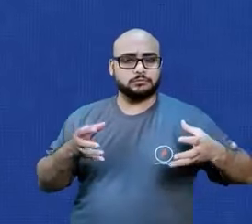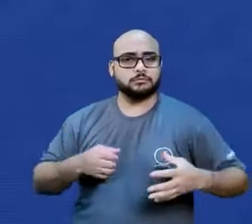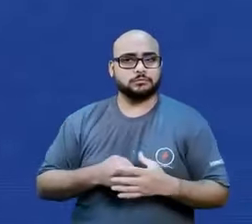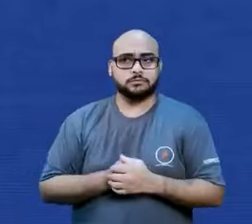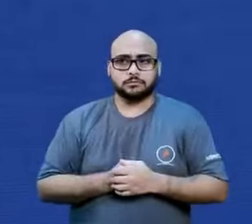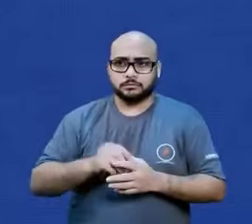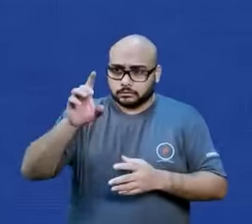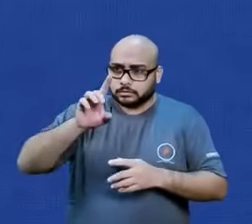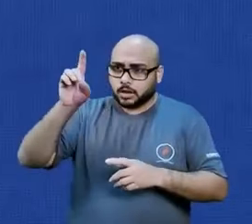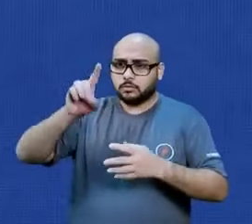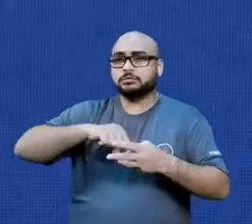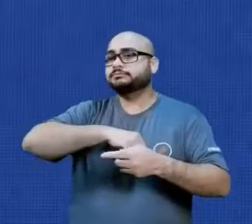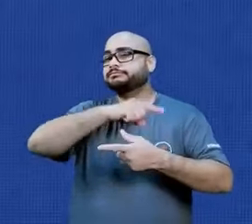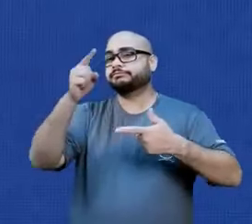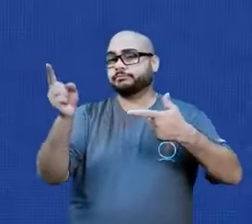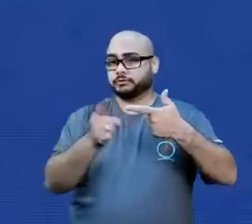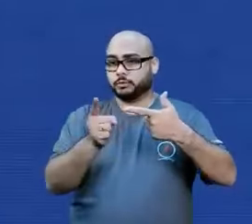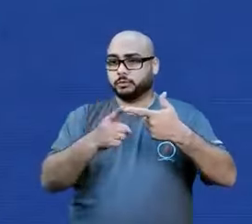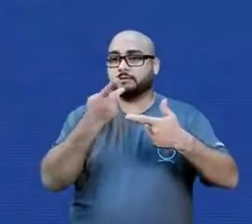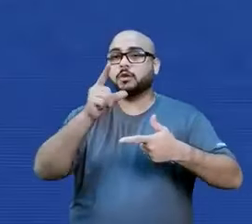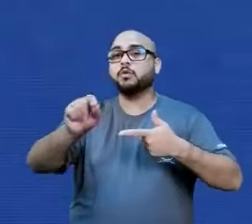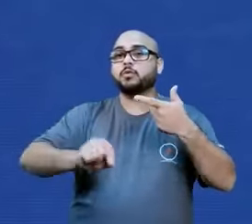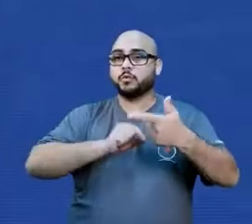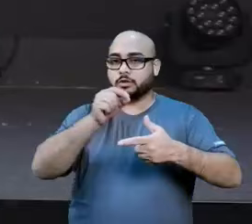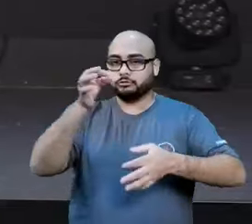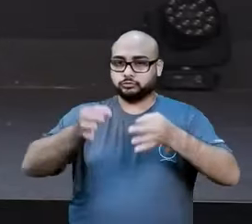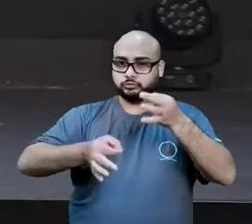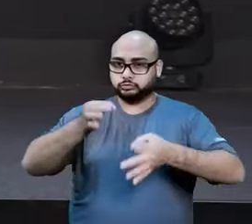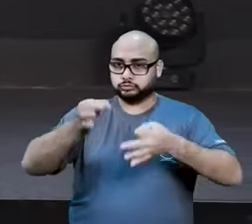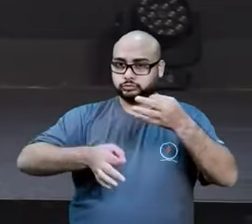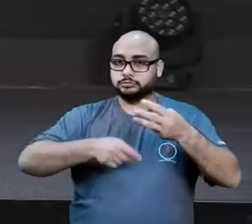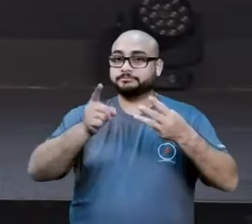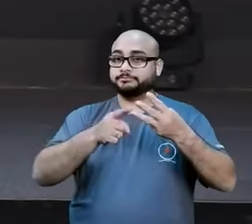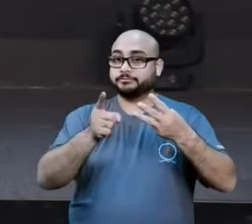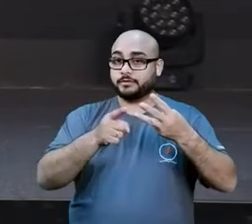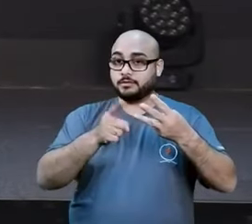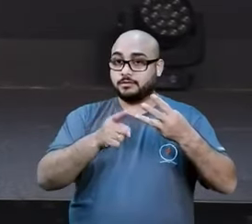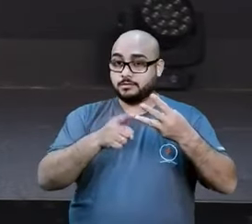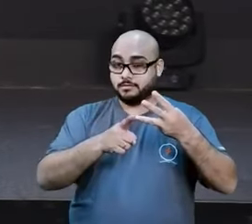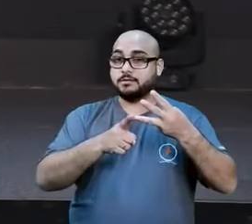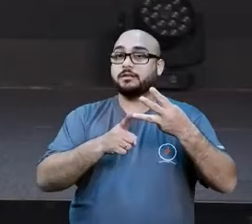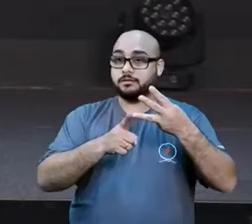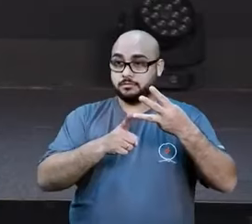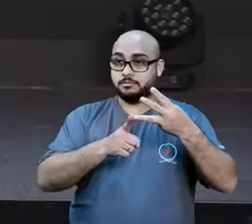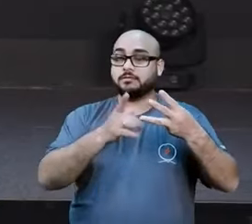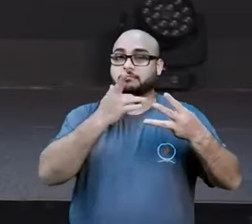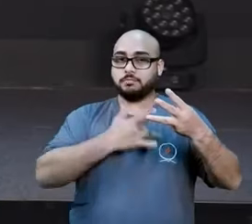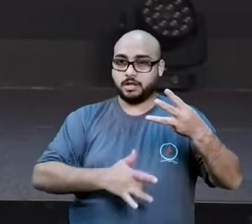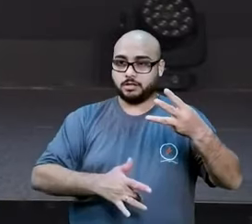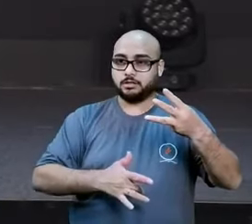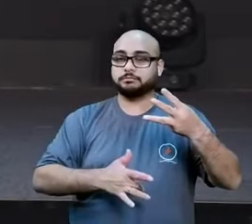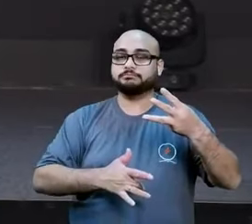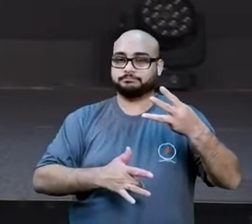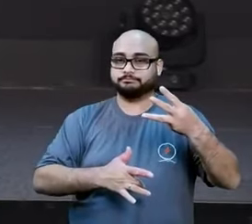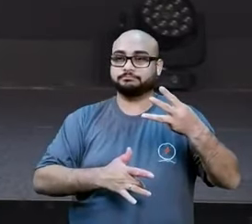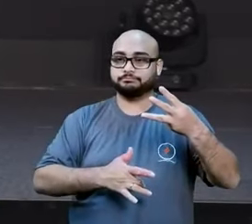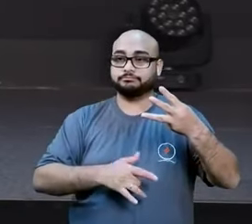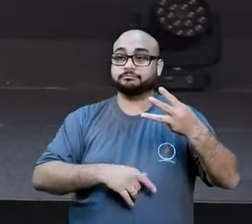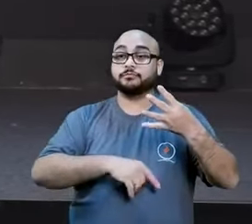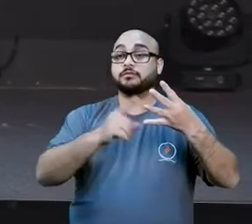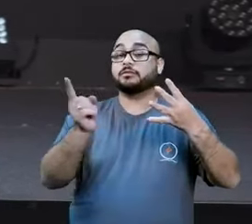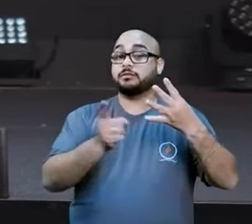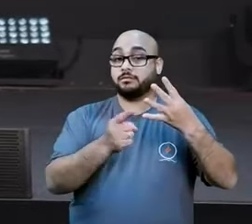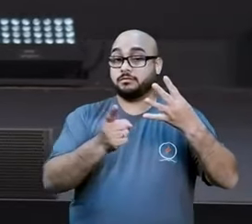amor Deus age baseado na sua Deus age baseado na sua misericórdia e Deus